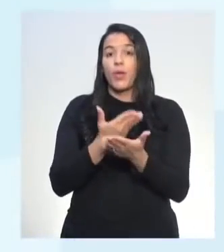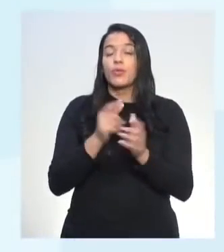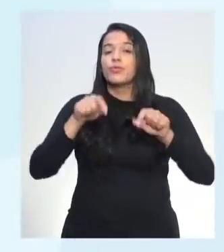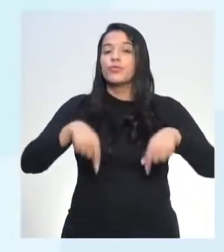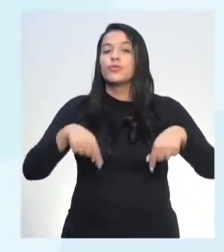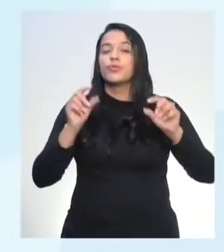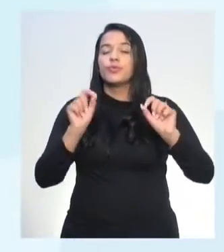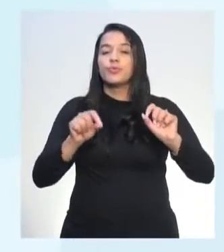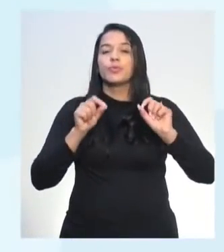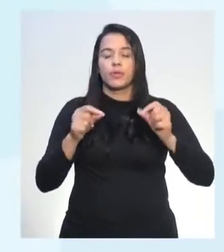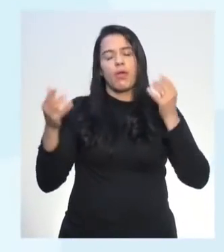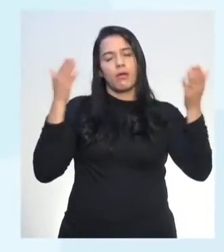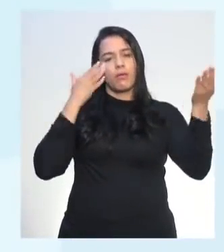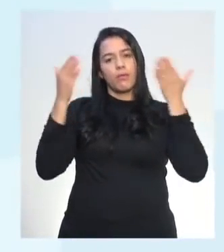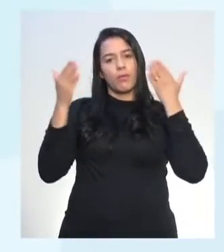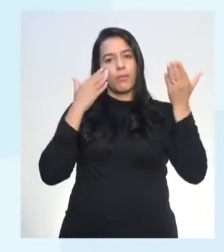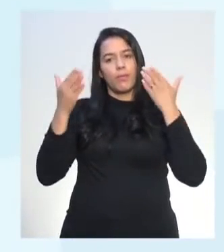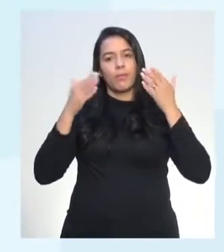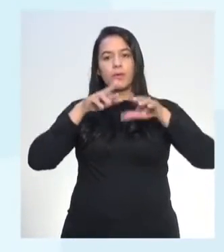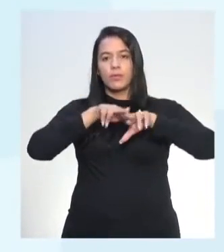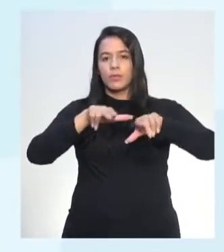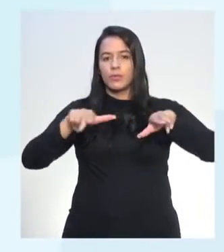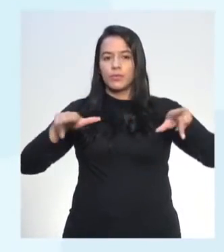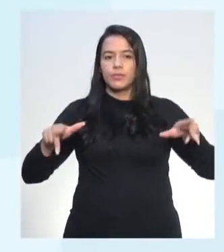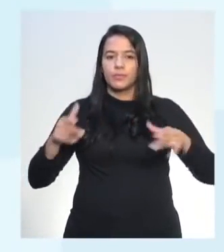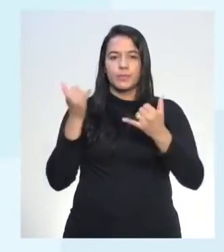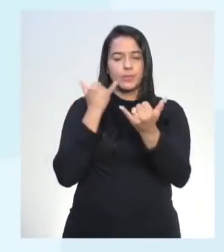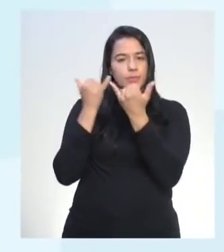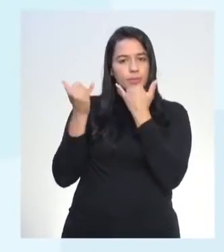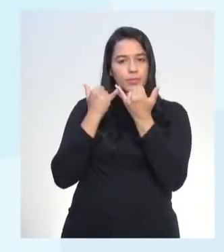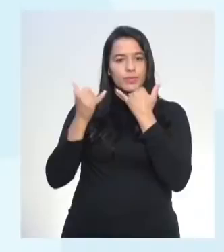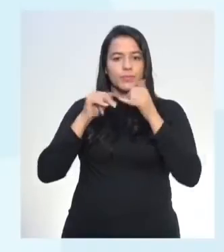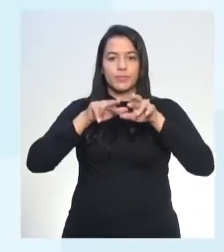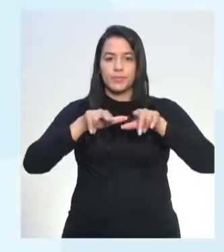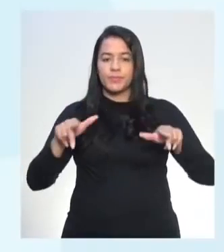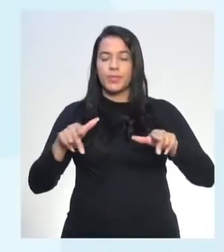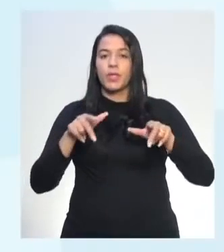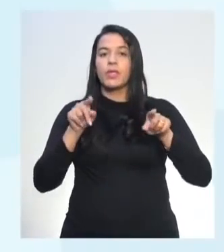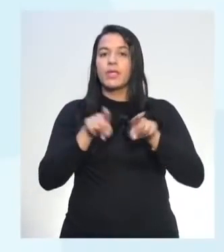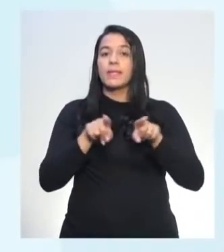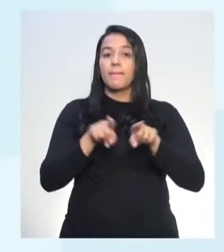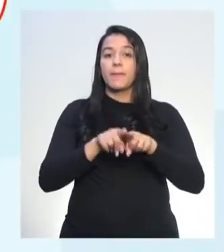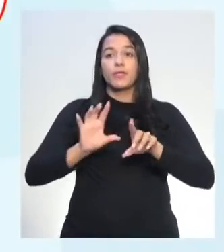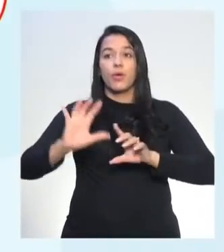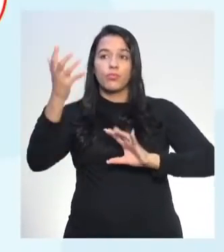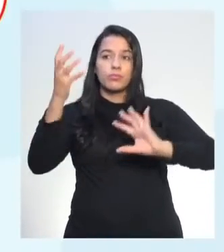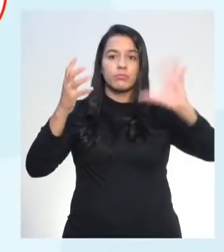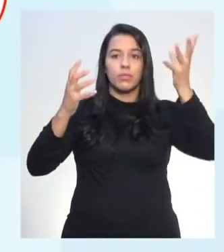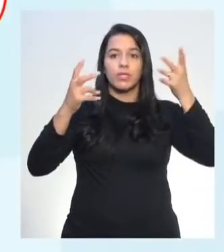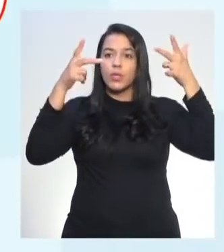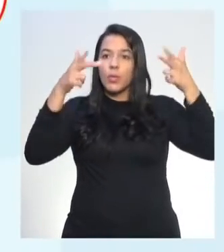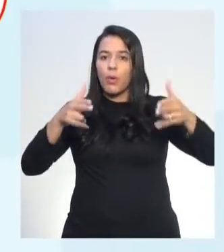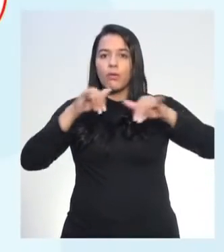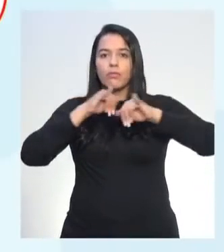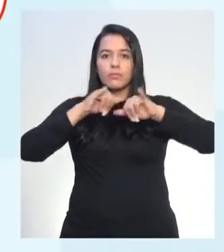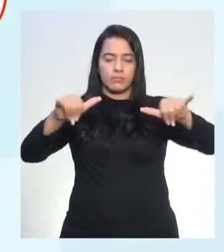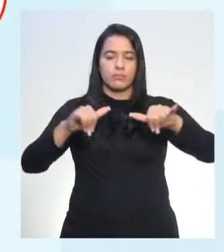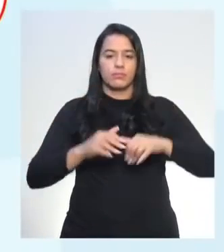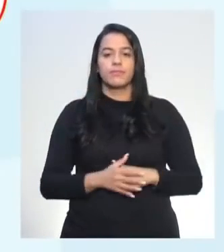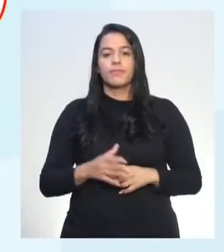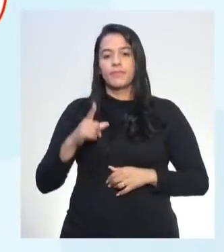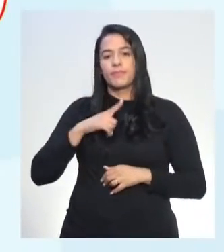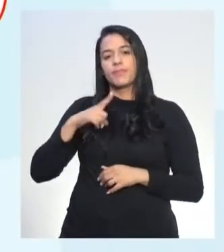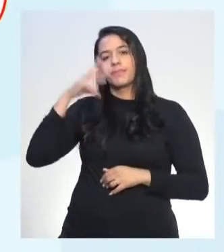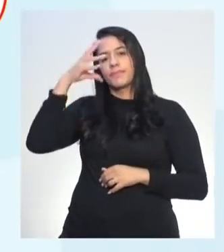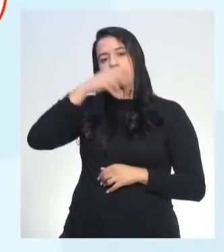a forma como o mesmo fato é retratado em diferentes veículos, analisou as diferentes formas de retratar o mesmo fato. Temos aí uma telinha bonitinha